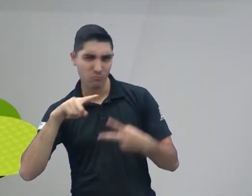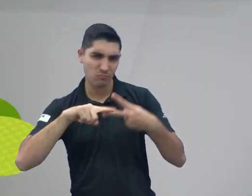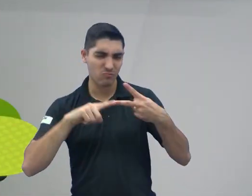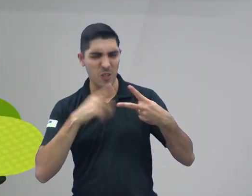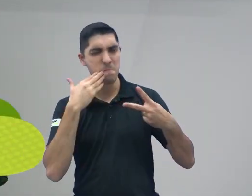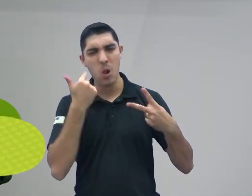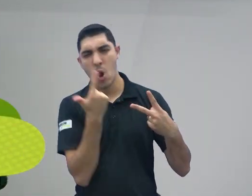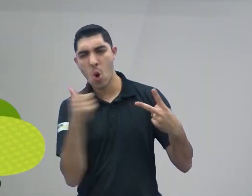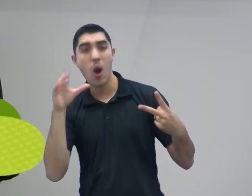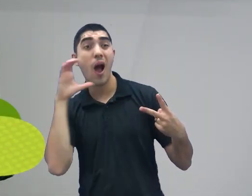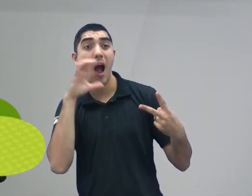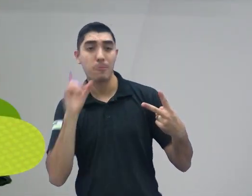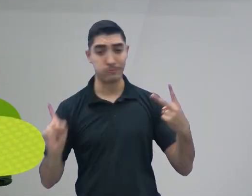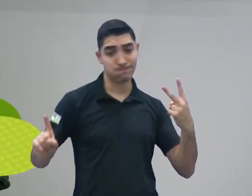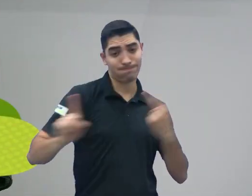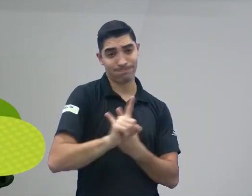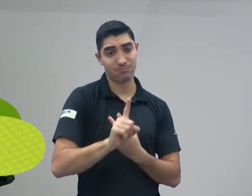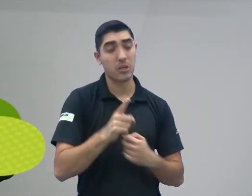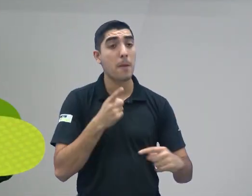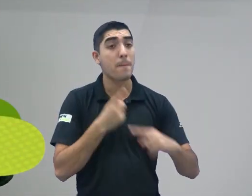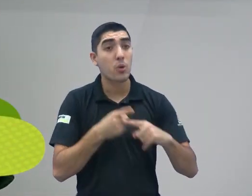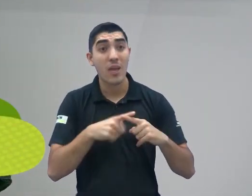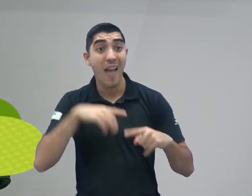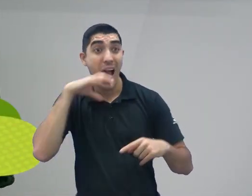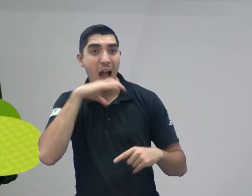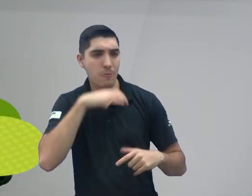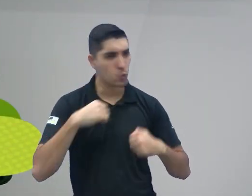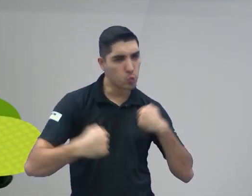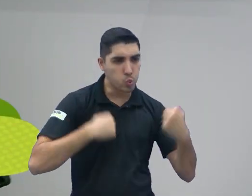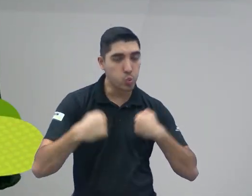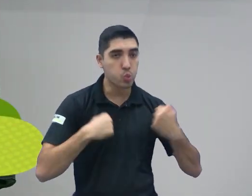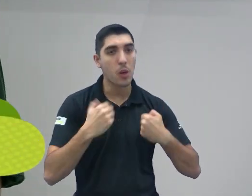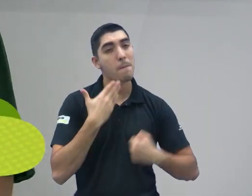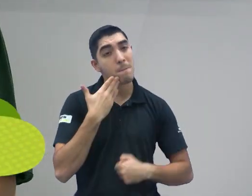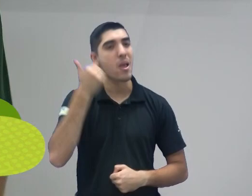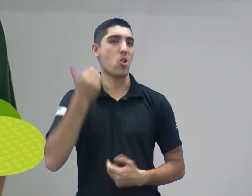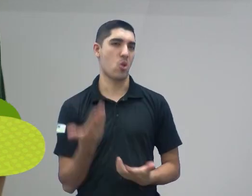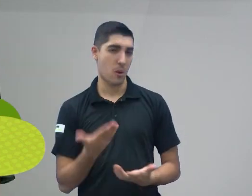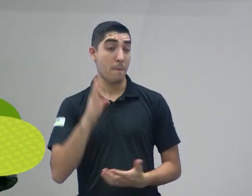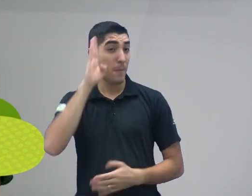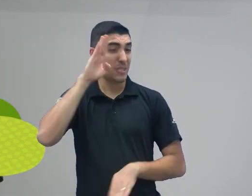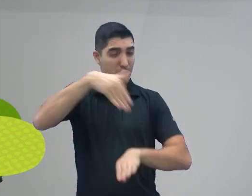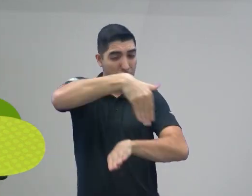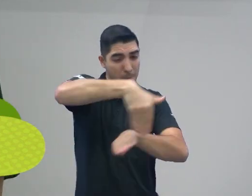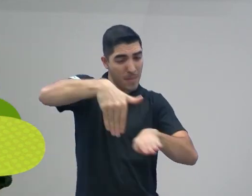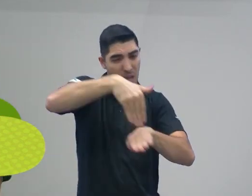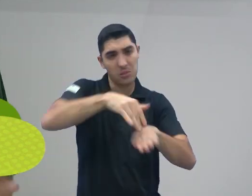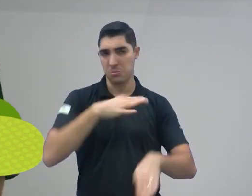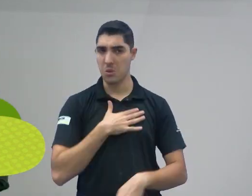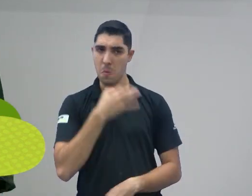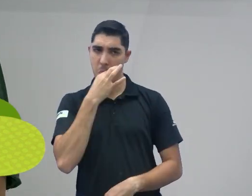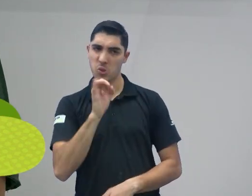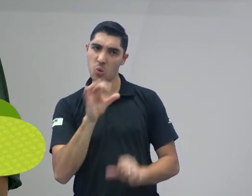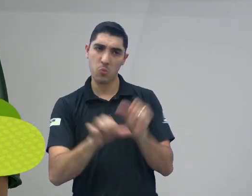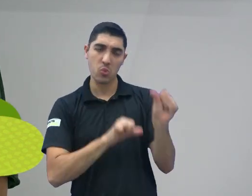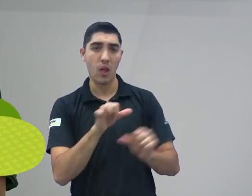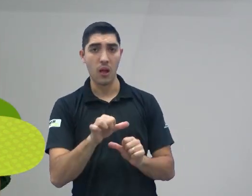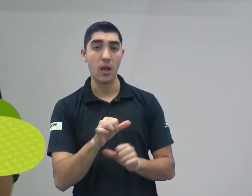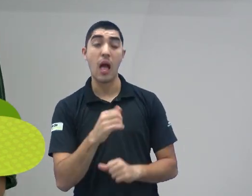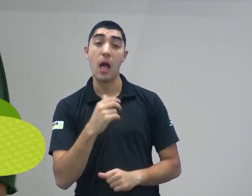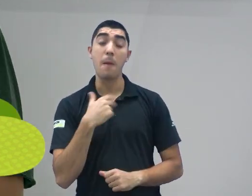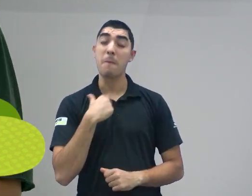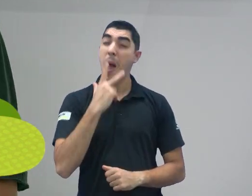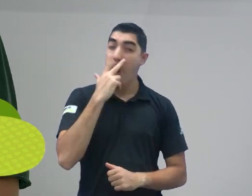encontrou dificuldades para um jogo mais rápido, né? Principalmente ali nesse meio de campo, então eu mudaria isso. Acho que a única coisa que deve passar na cabeça do